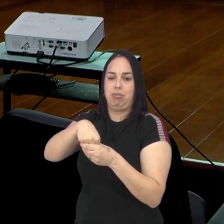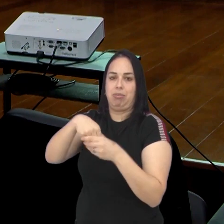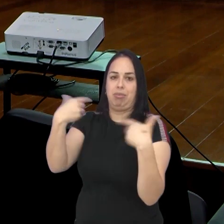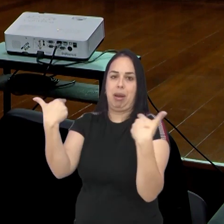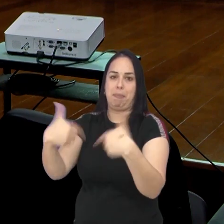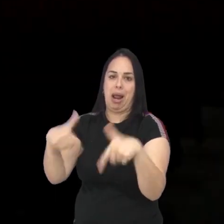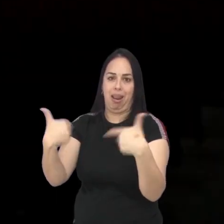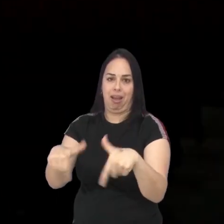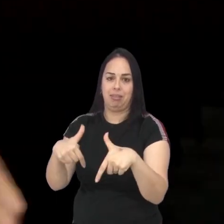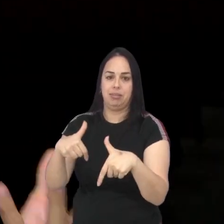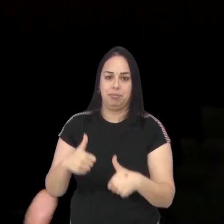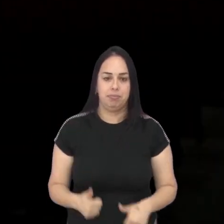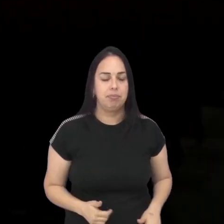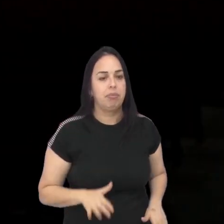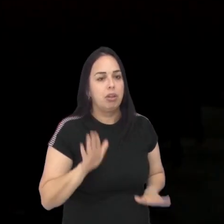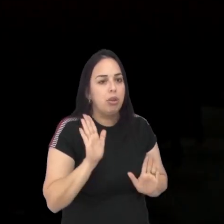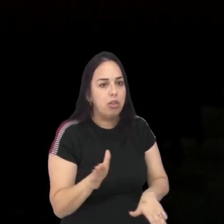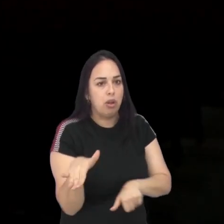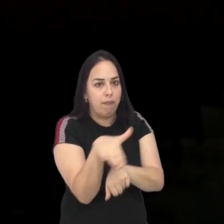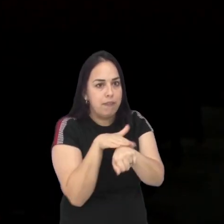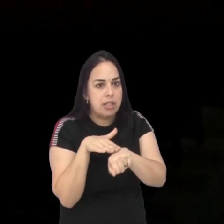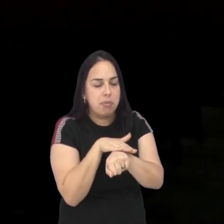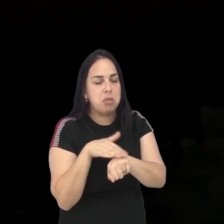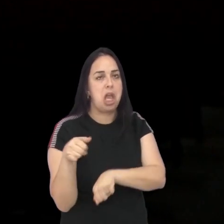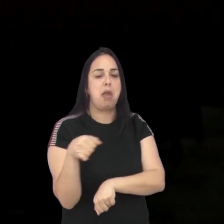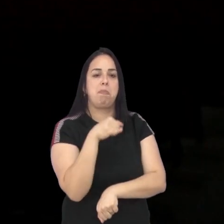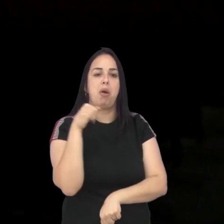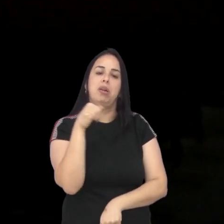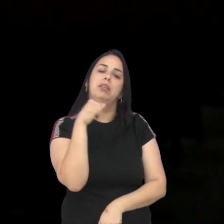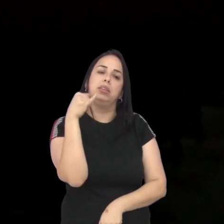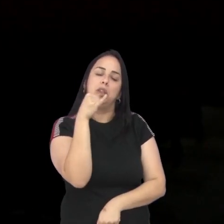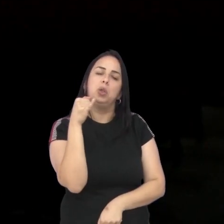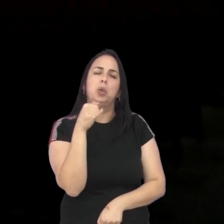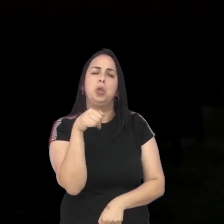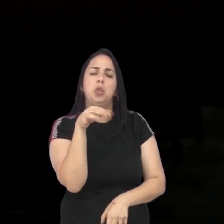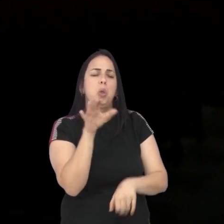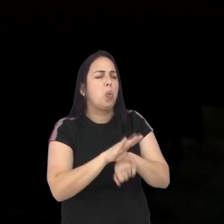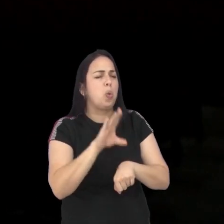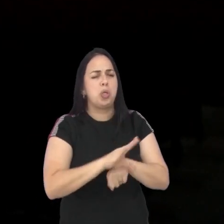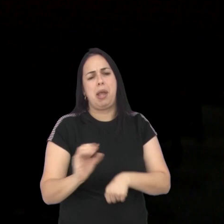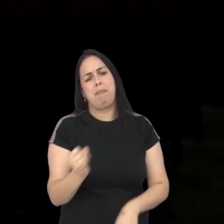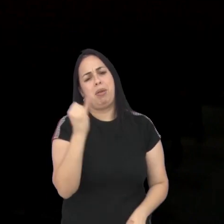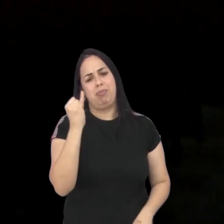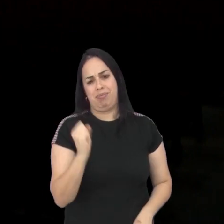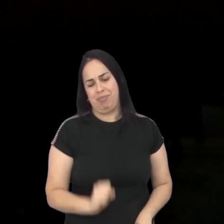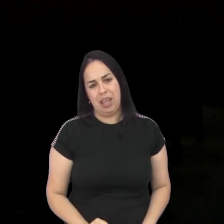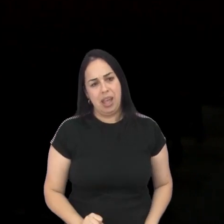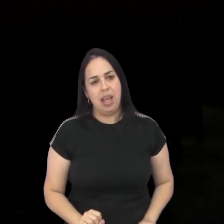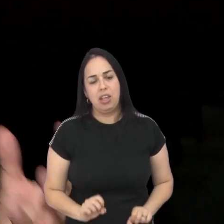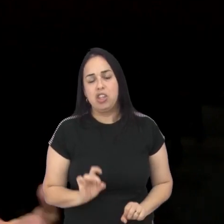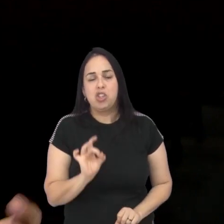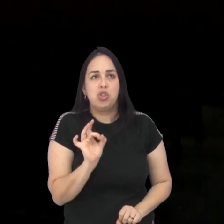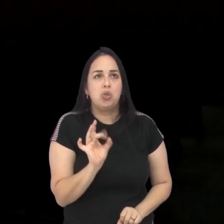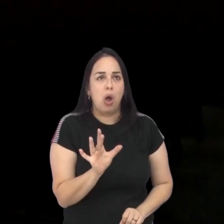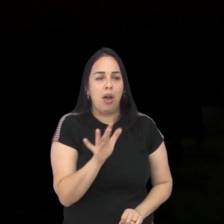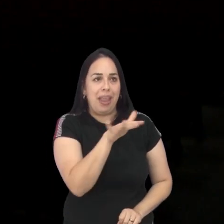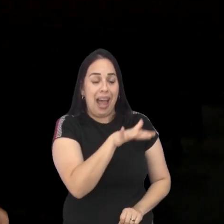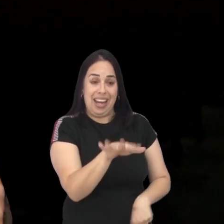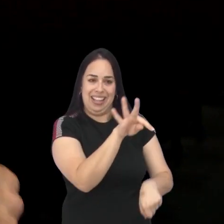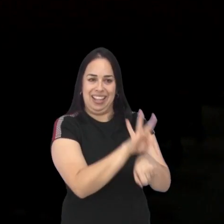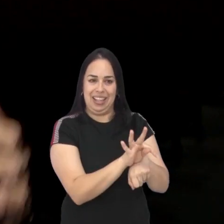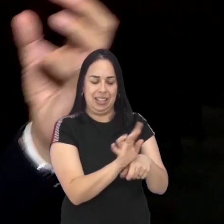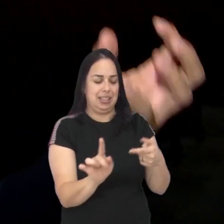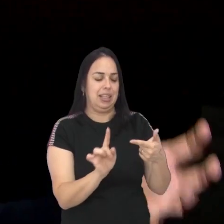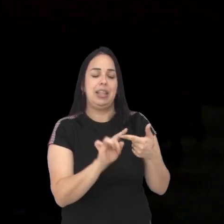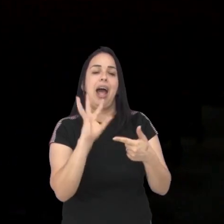dentro deste setor. Nós conversamos sobre essa importância destes cursos, não ser somente na